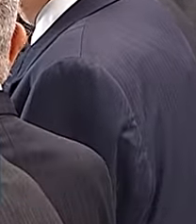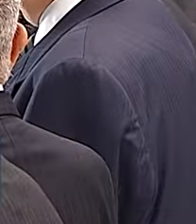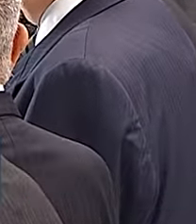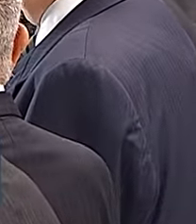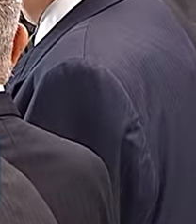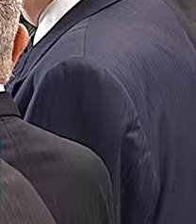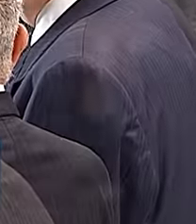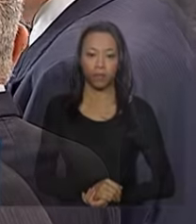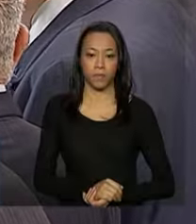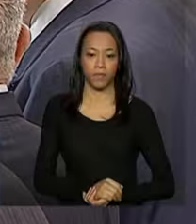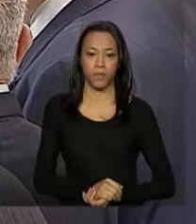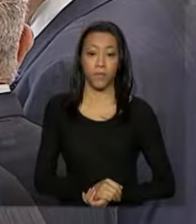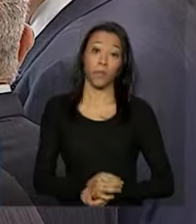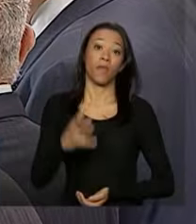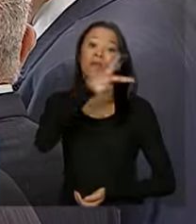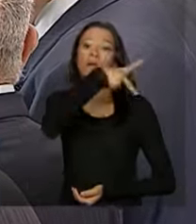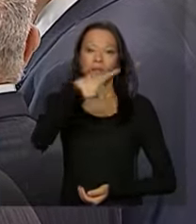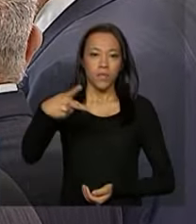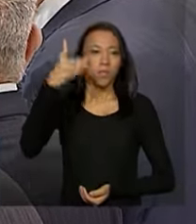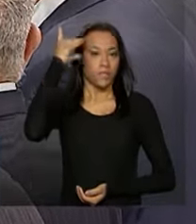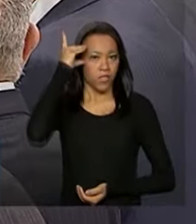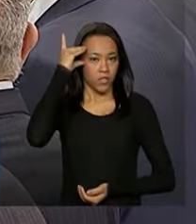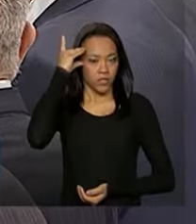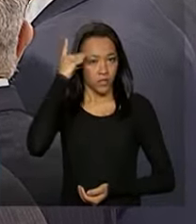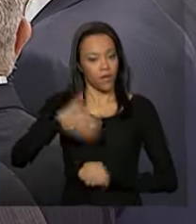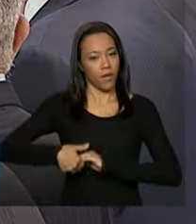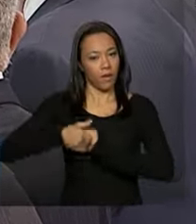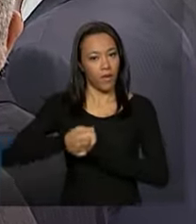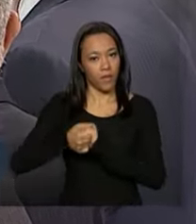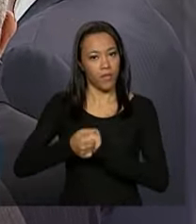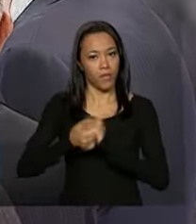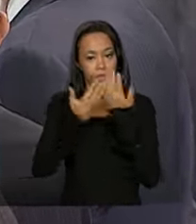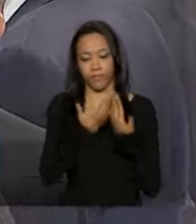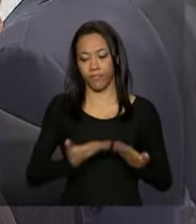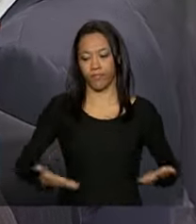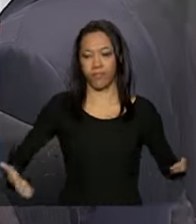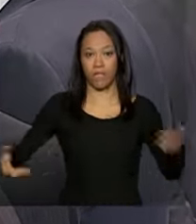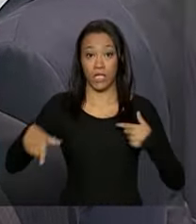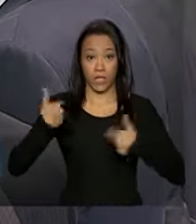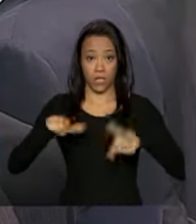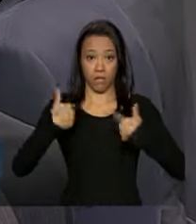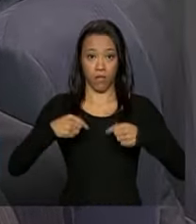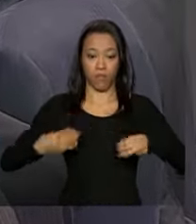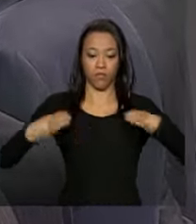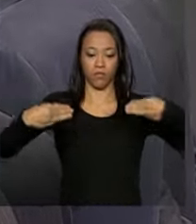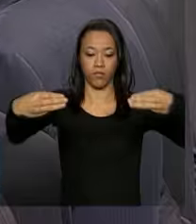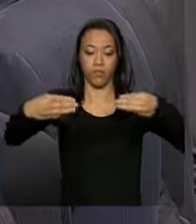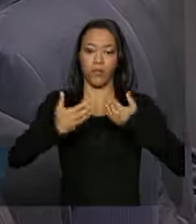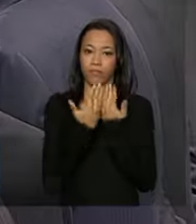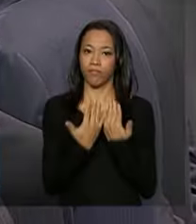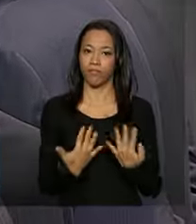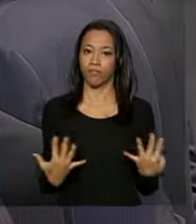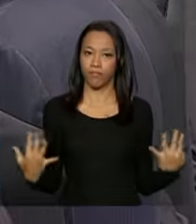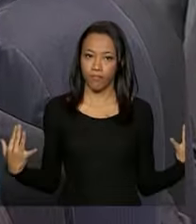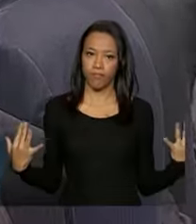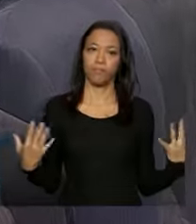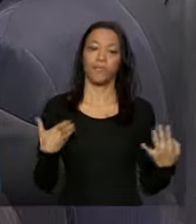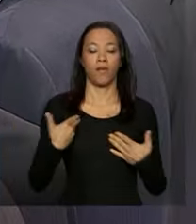Presidenta Dilma apresenta agora a sua equipe de governo, a presidenta da República da